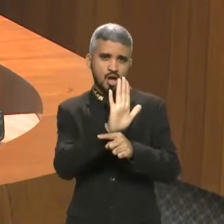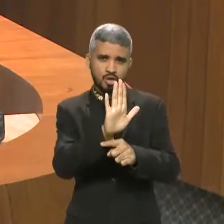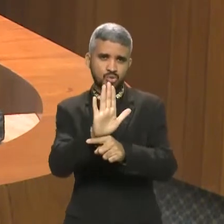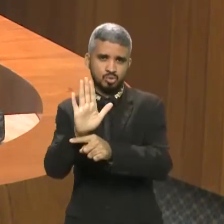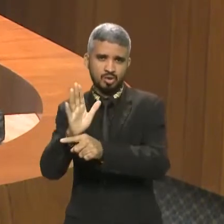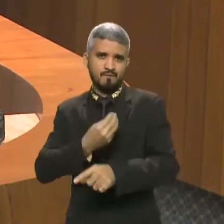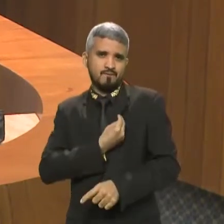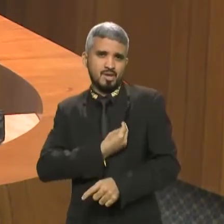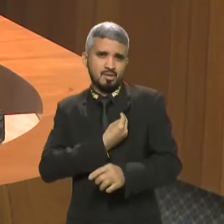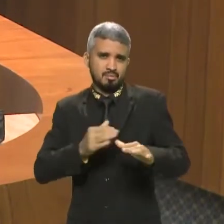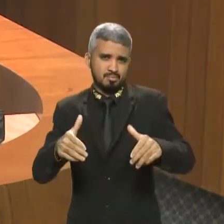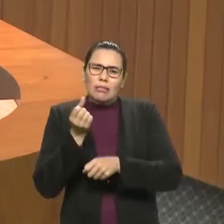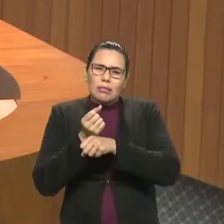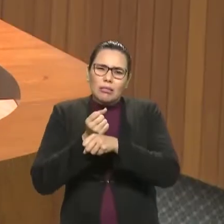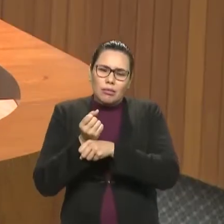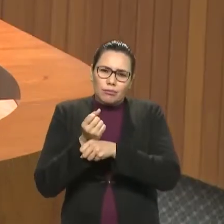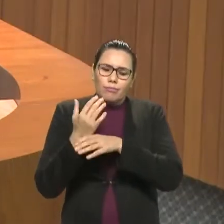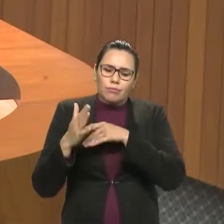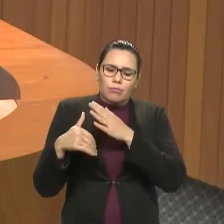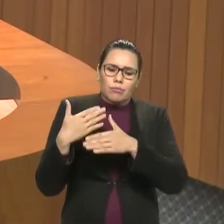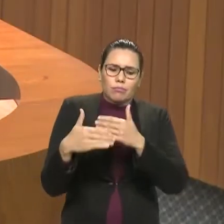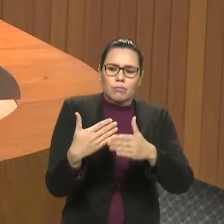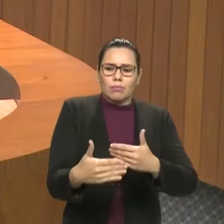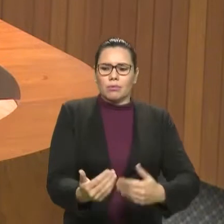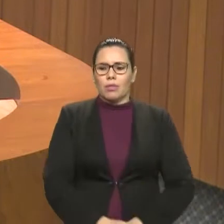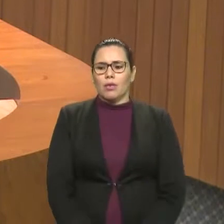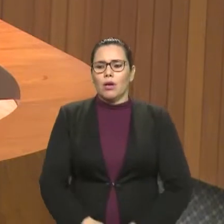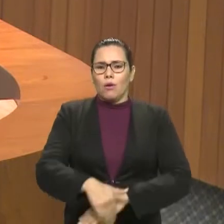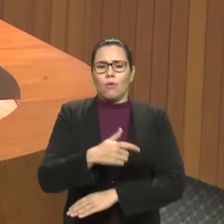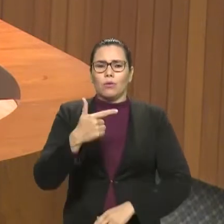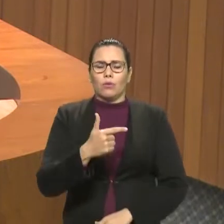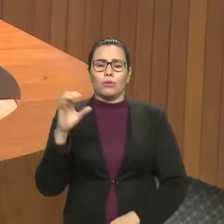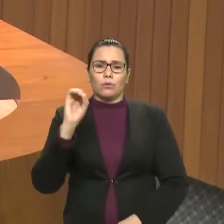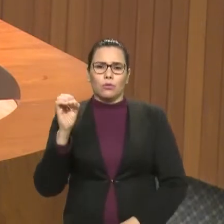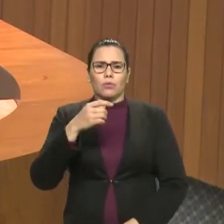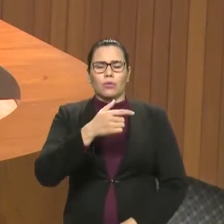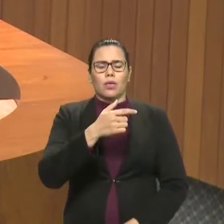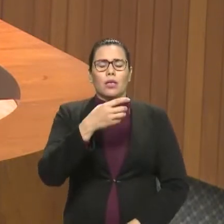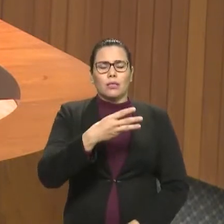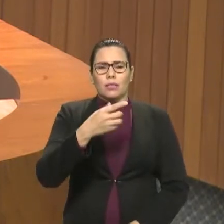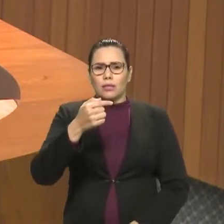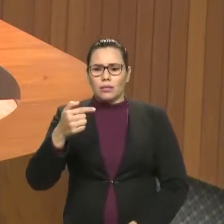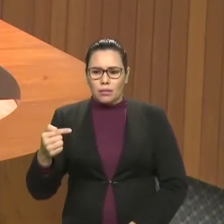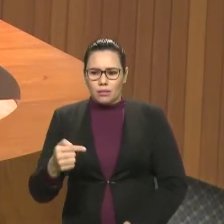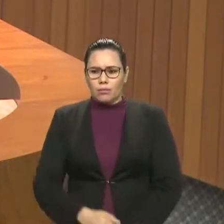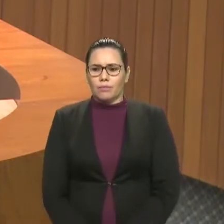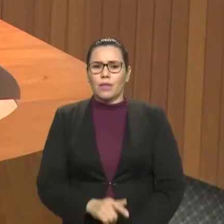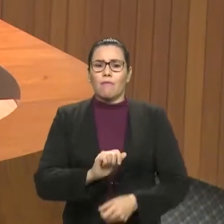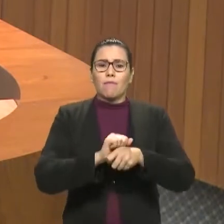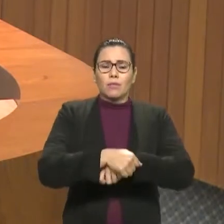na zona rural do Município de Jatobá e ao Deputado Roberto Costa falou sobre a importância da chegada do curso de medicina